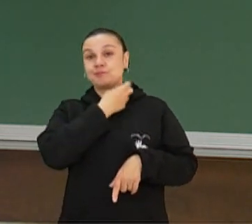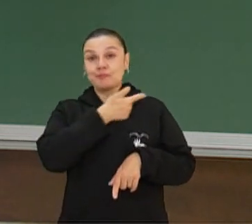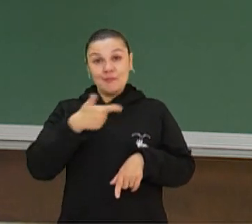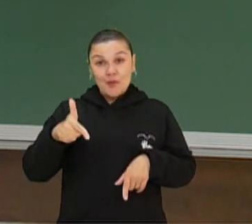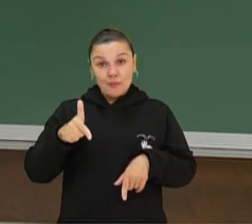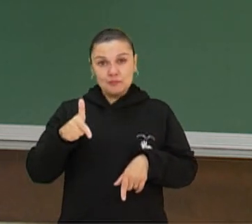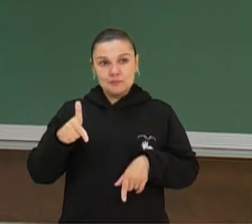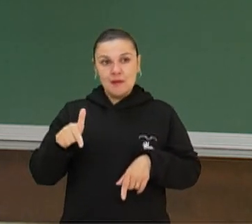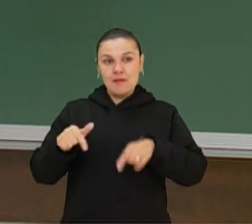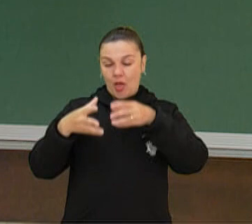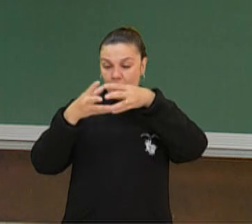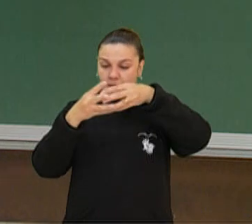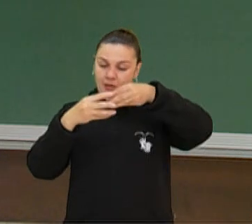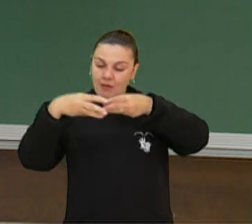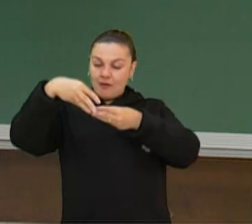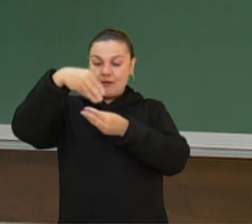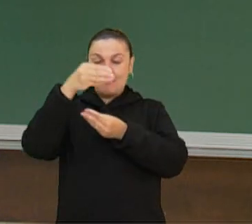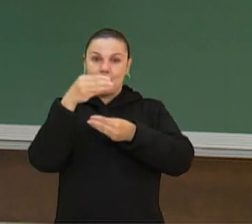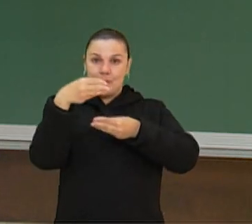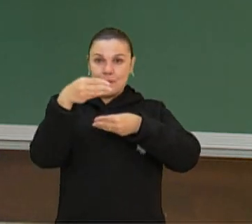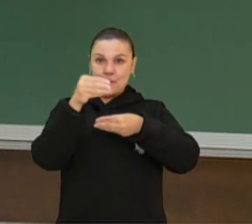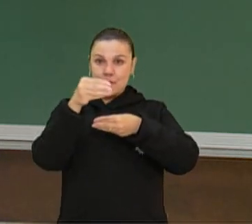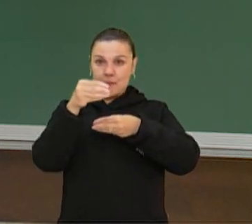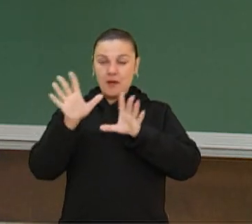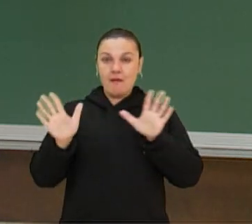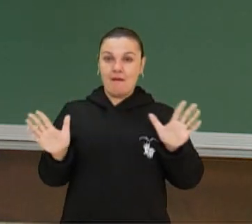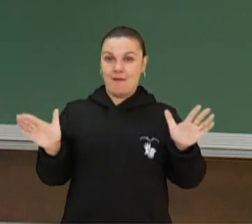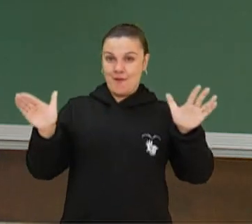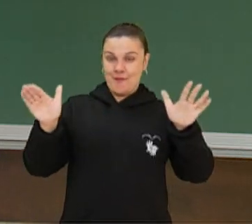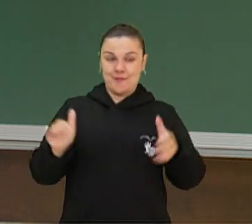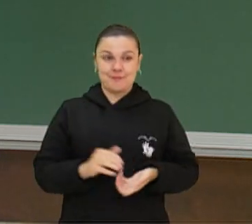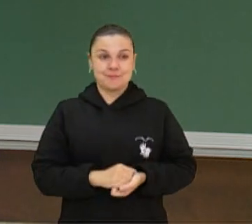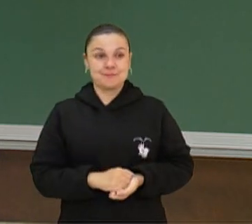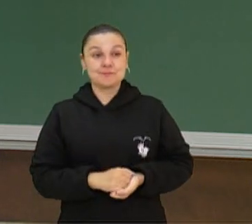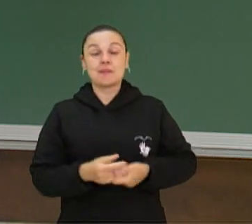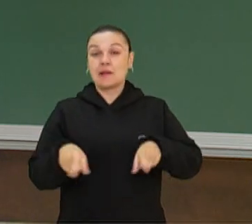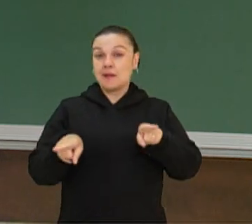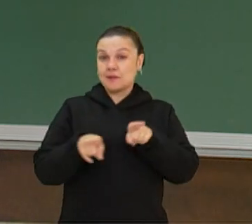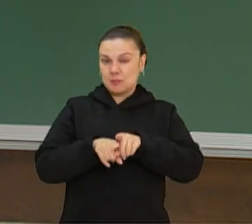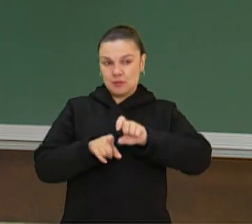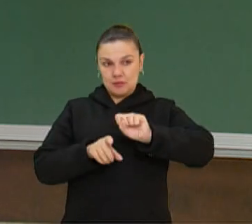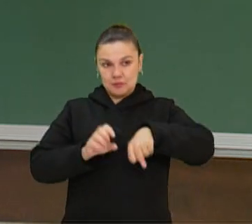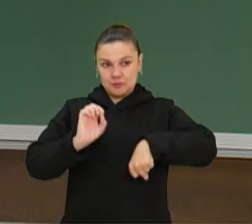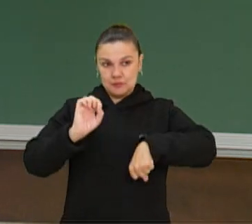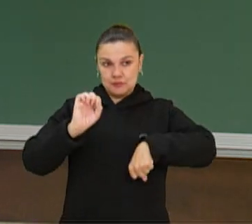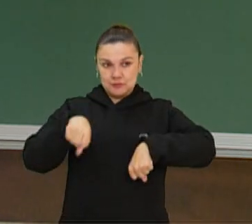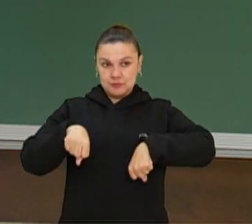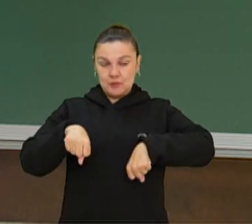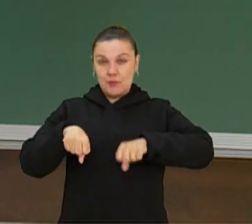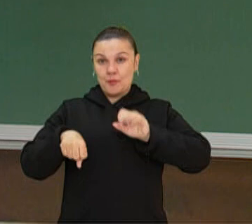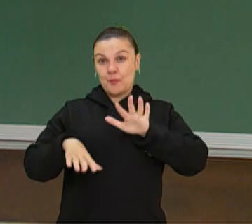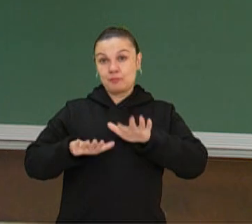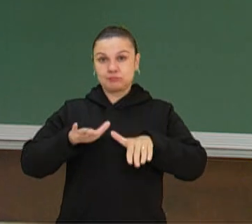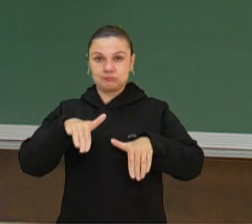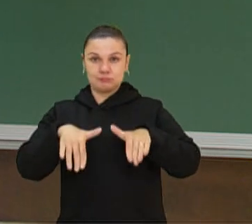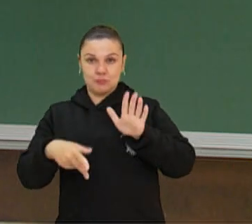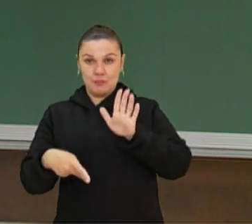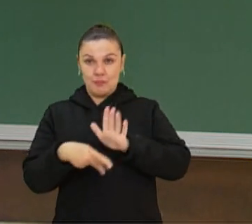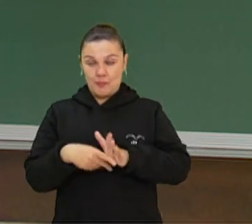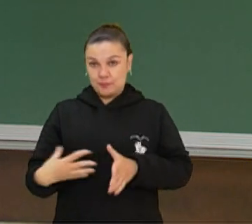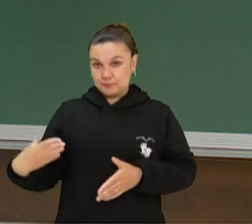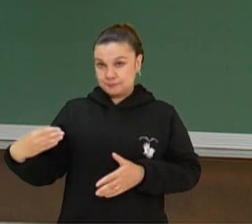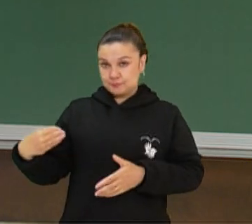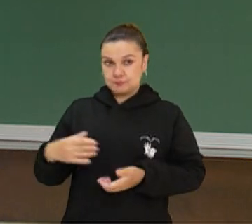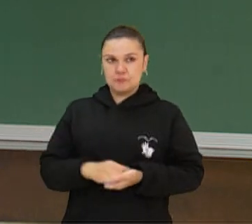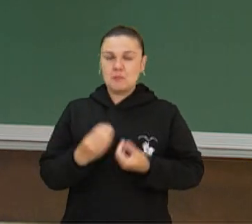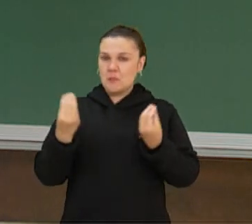facilitar o voo, são membranas que vão fazer o papel das asas ali. Tá? E o deambular presente nos mamíferos. Mas como que